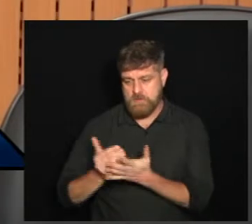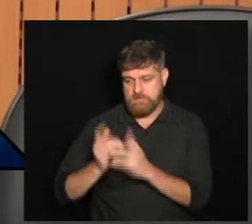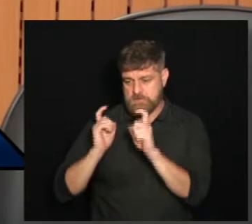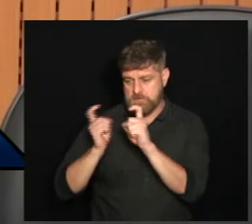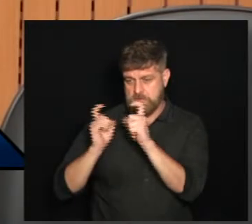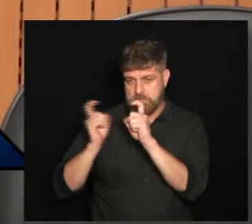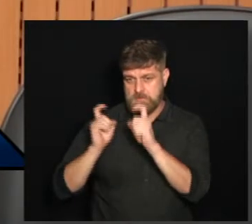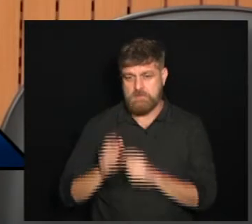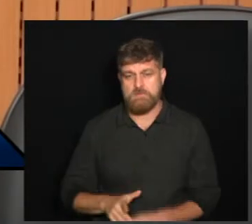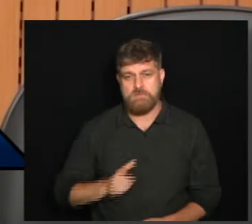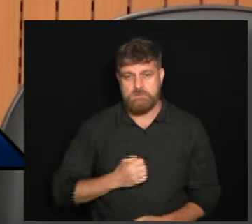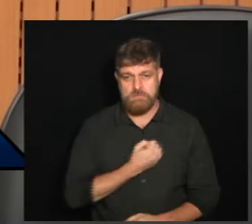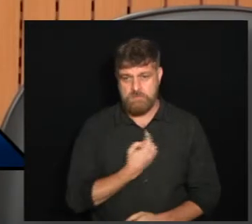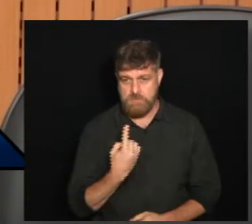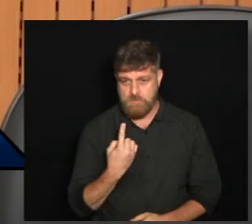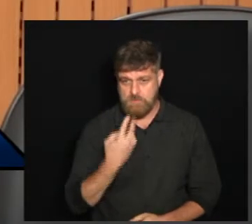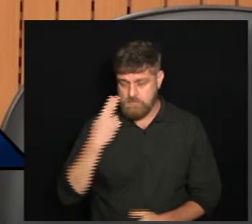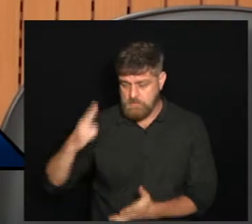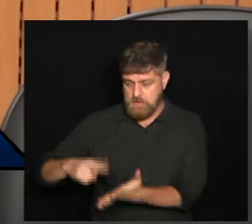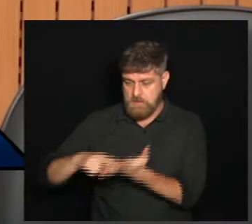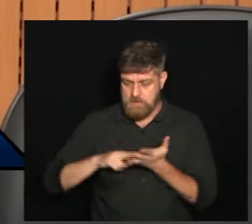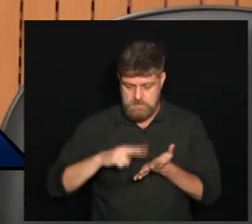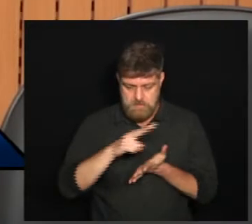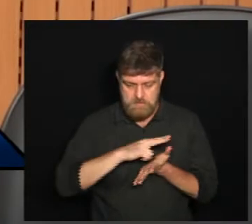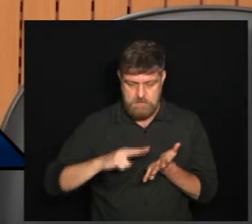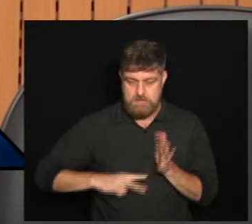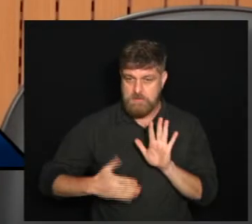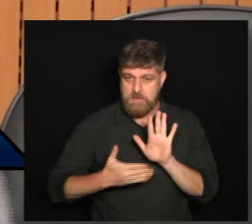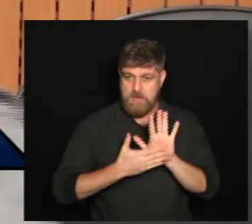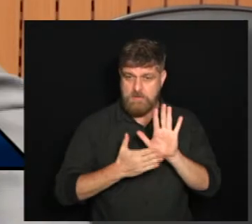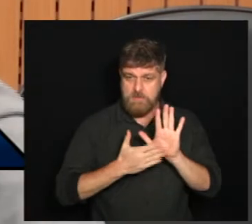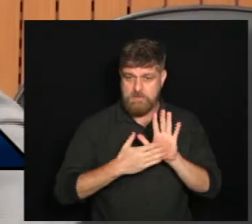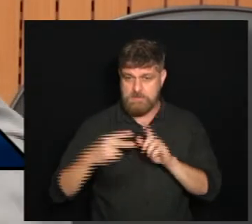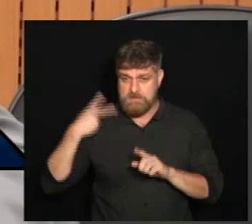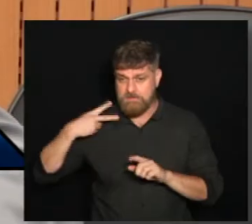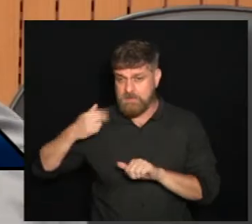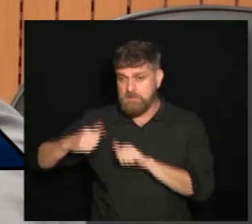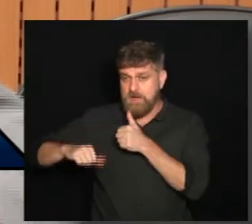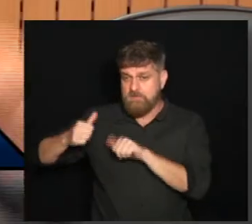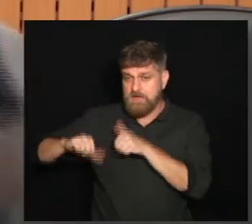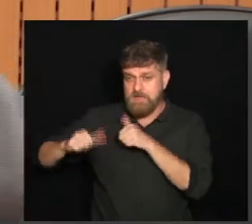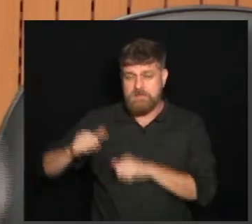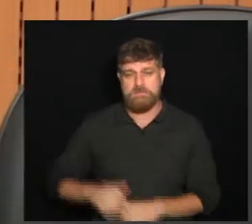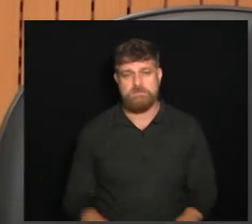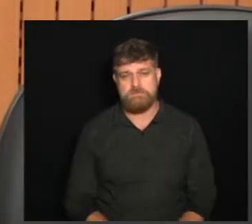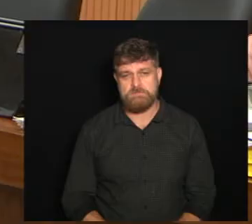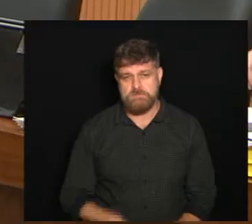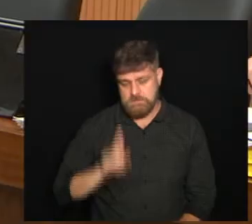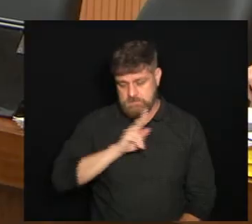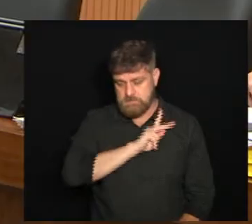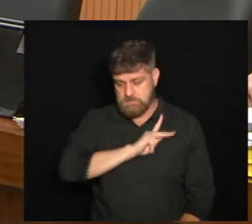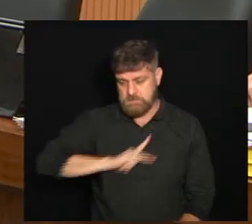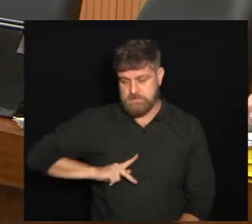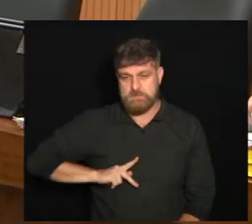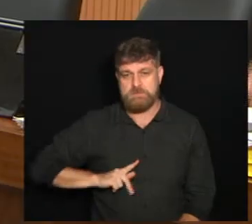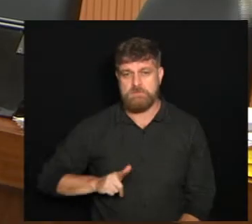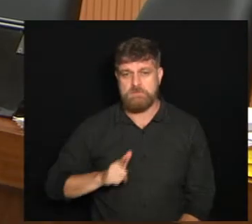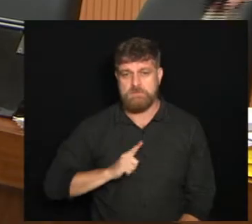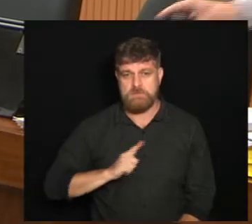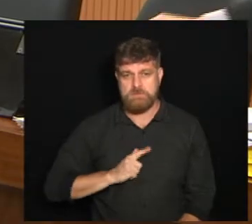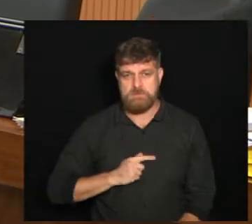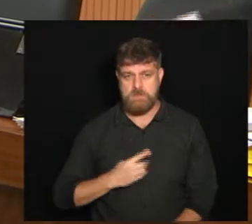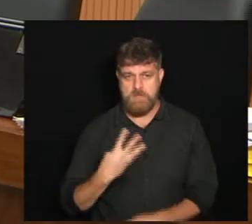expediente, item 1, leitura da correspondência recebida e das proposições apresentadas à Casa. Senhor presidente Marcos Bernardelli, nós